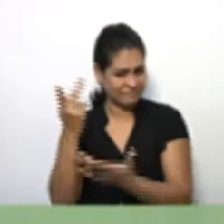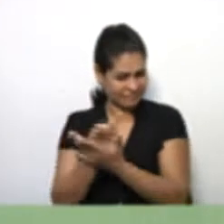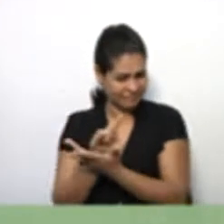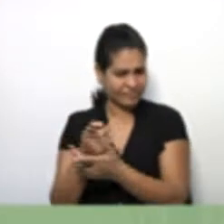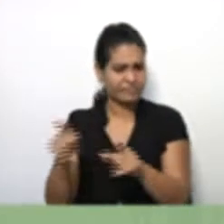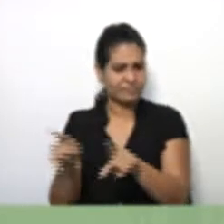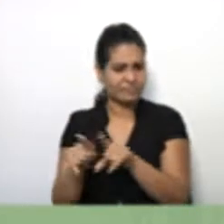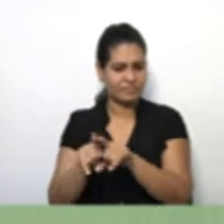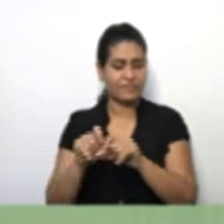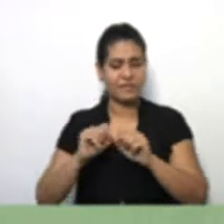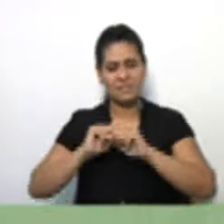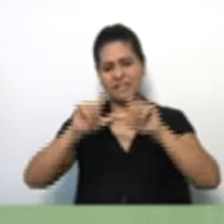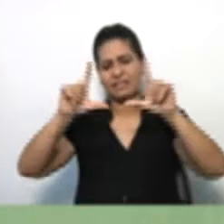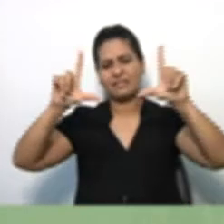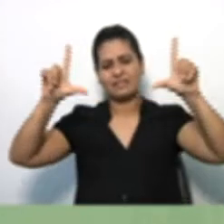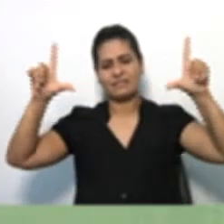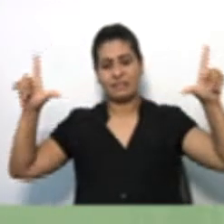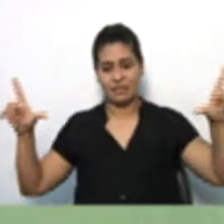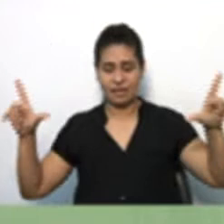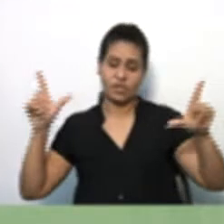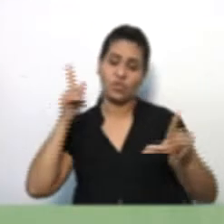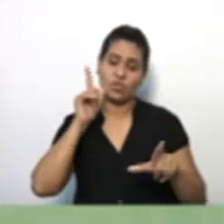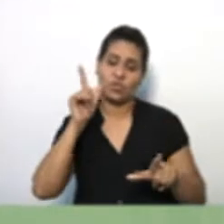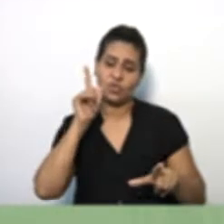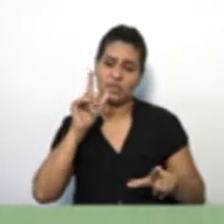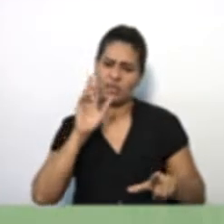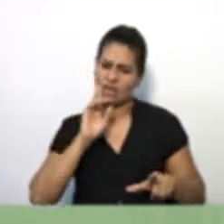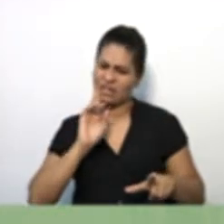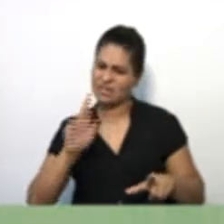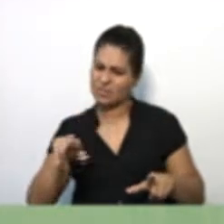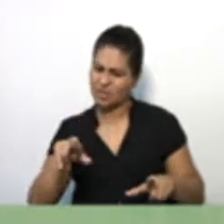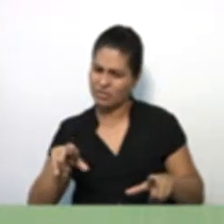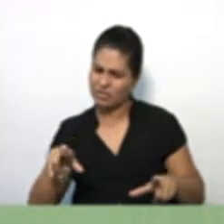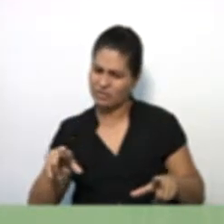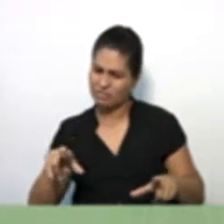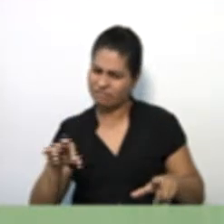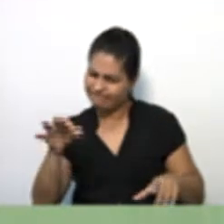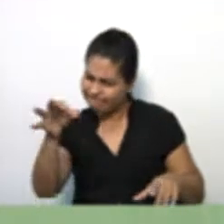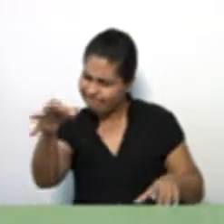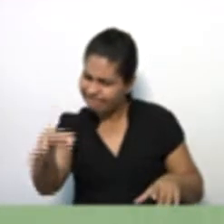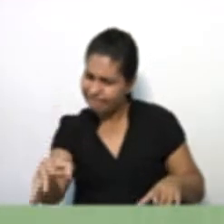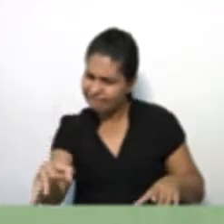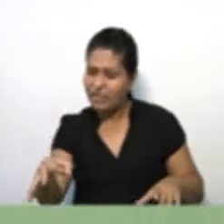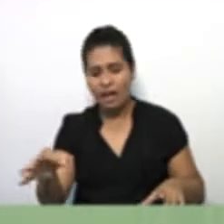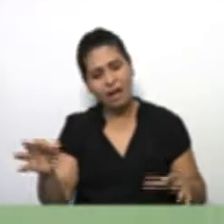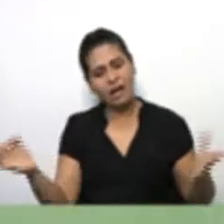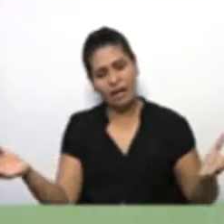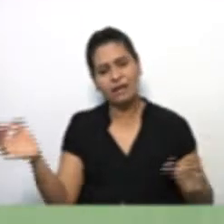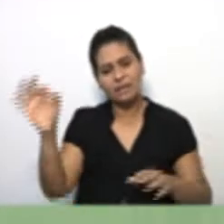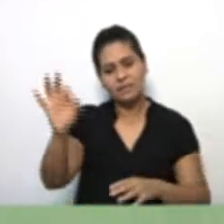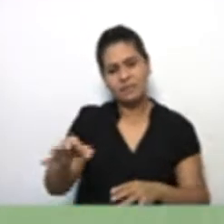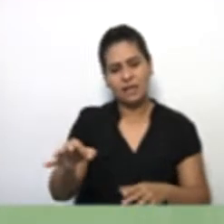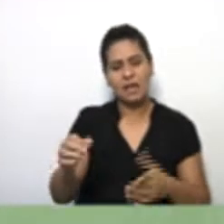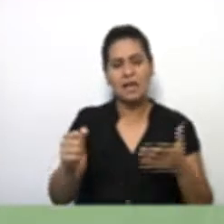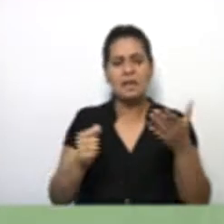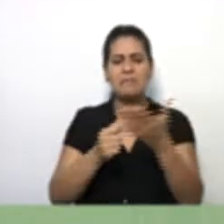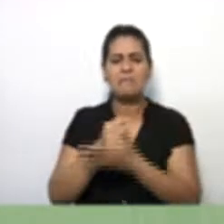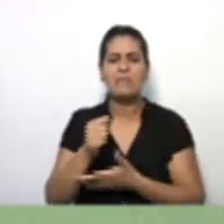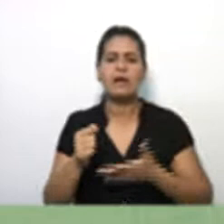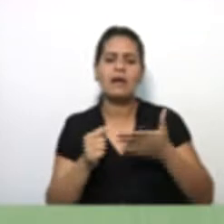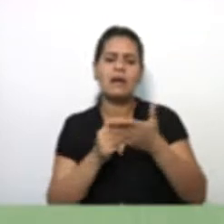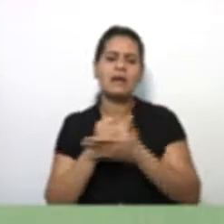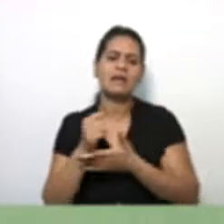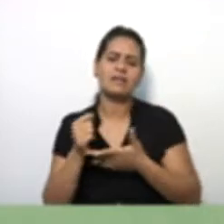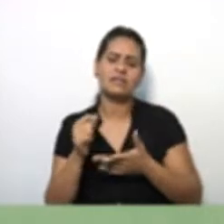clara, né, de se conseguir resultados. Opa, até aqui tá certo? Tá certinho. Baseado em